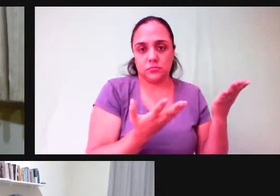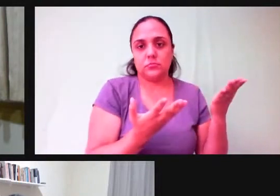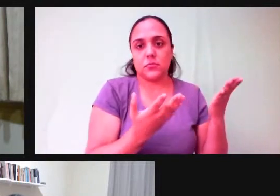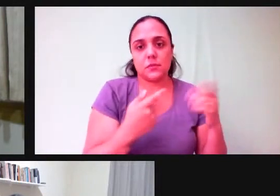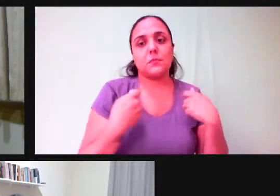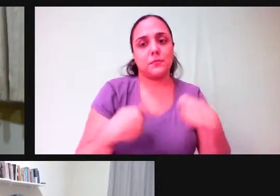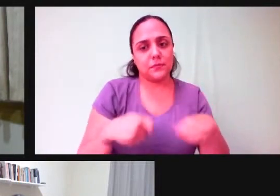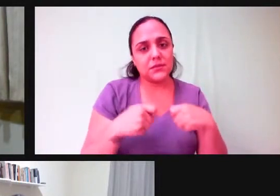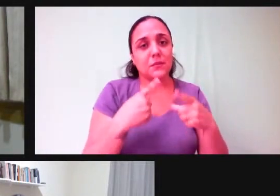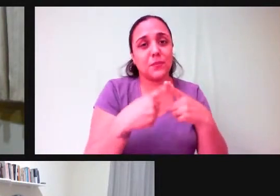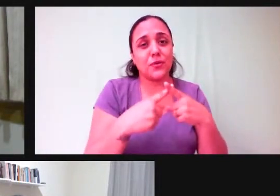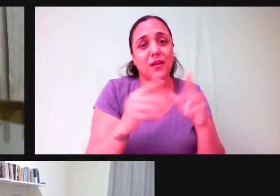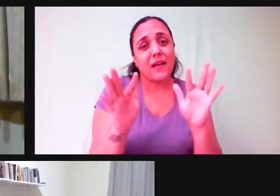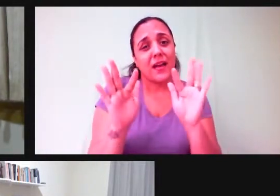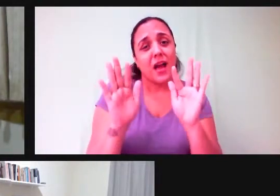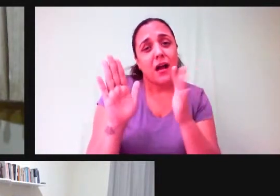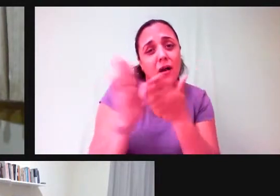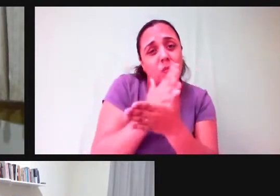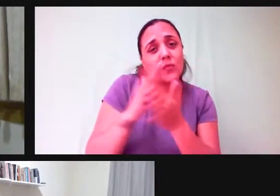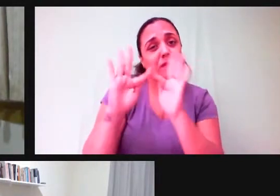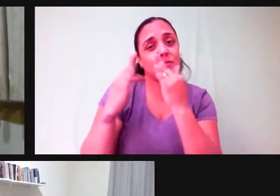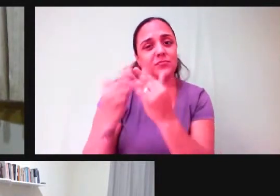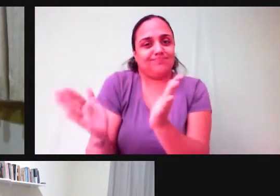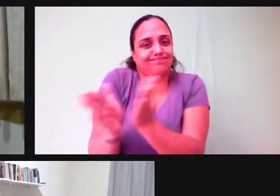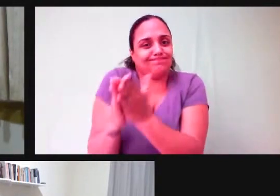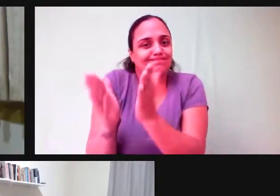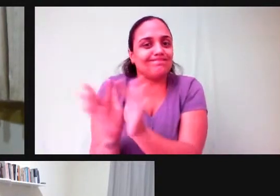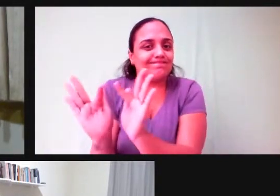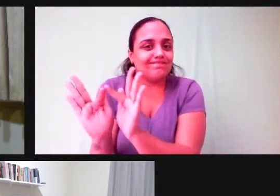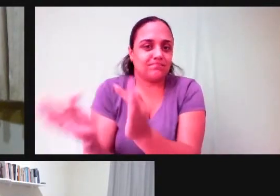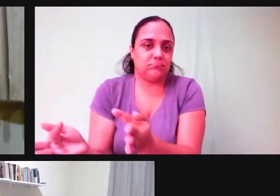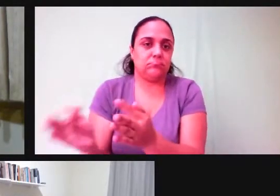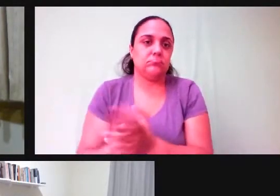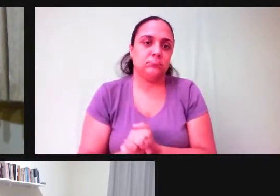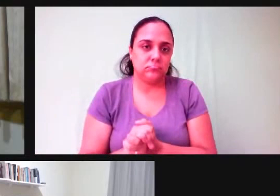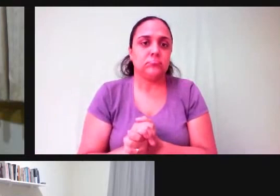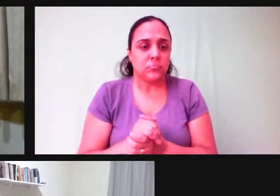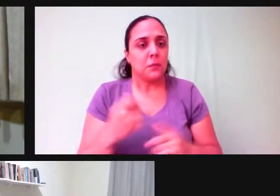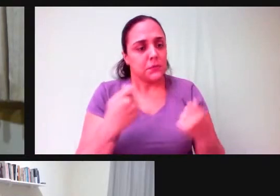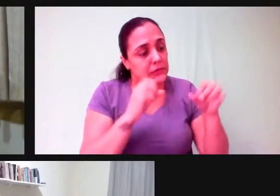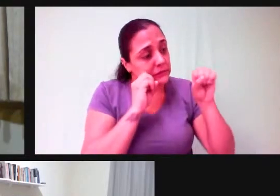gente tem aqui em João Pessoa, a gente trabalha muito com os meus alunos justamente